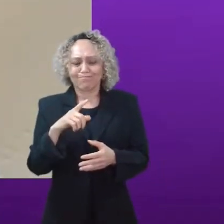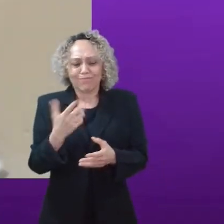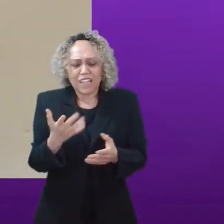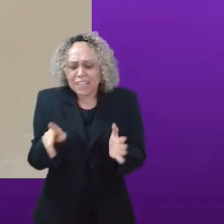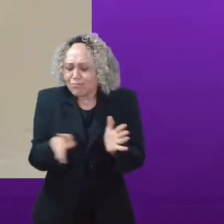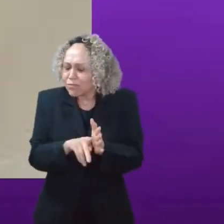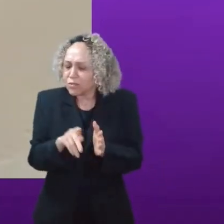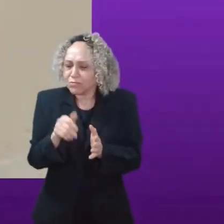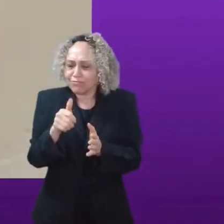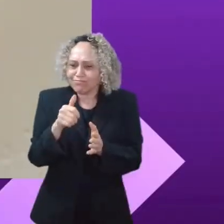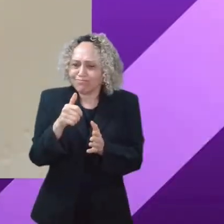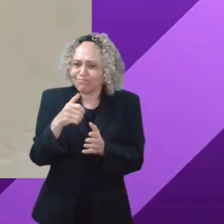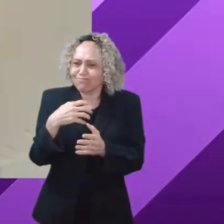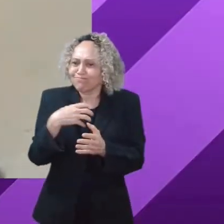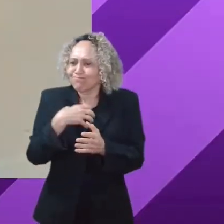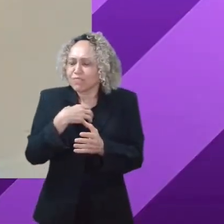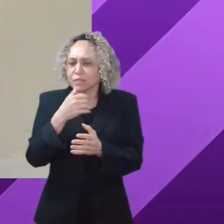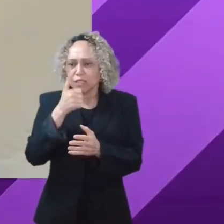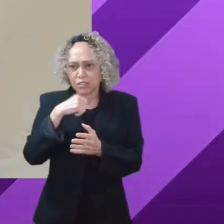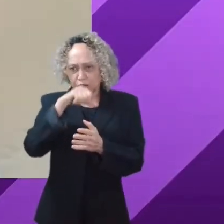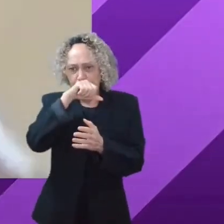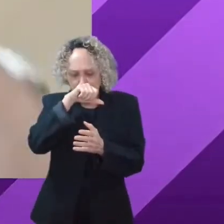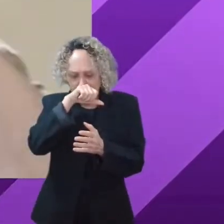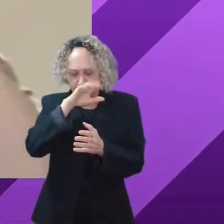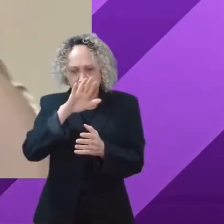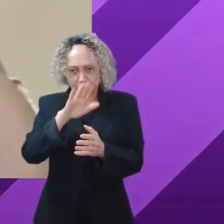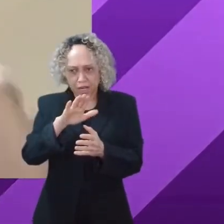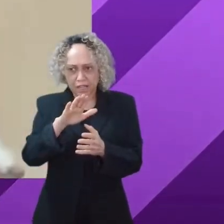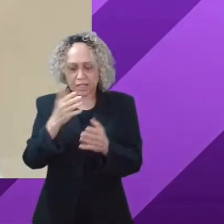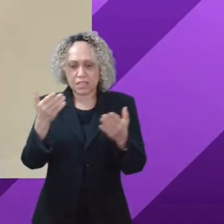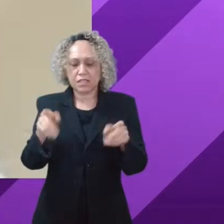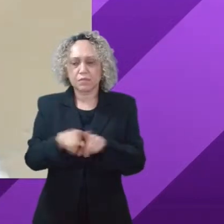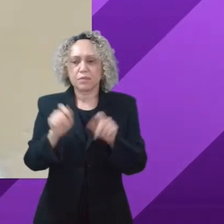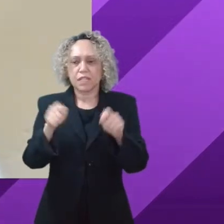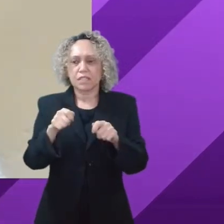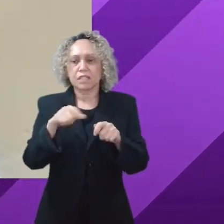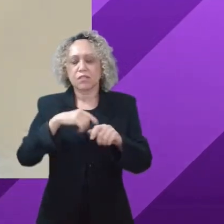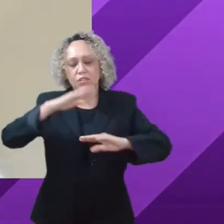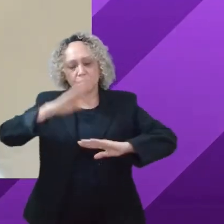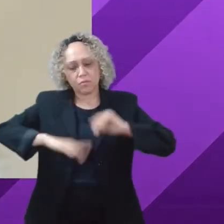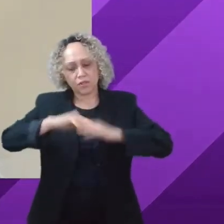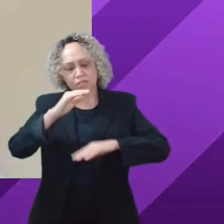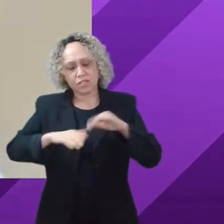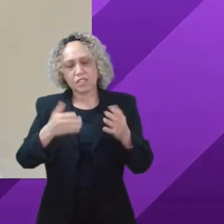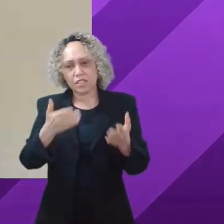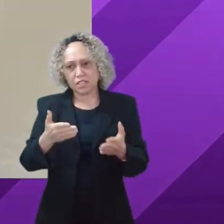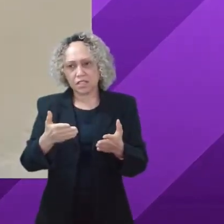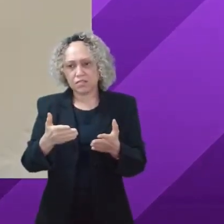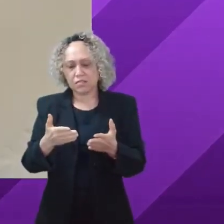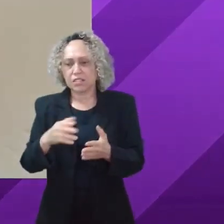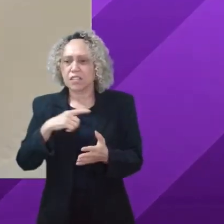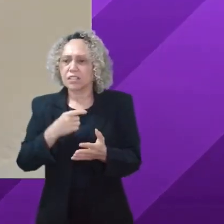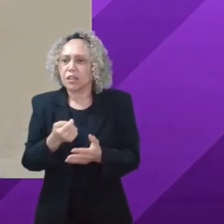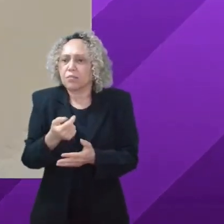maternagem. Só que agora a gente precisa dar um aspecto de profissionalização. Existem poucos cursos de produtores culturais no Brasil.